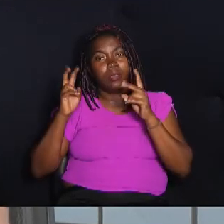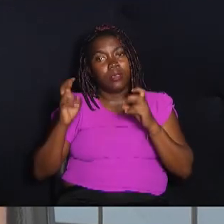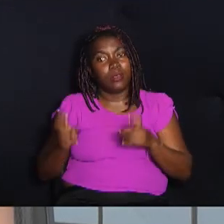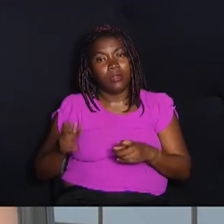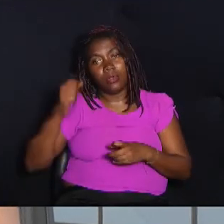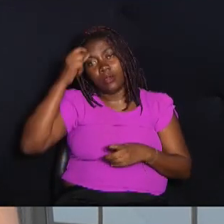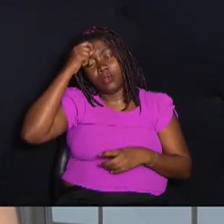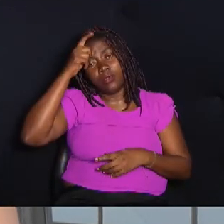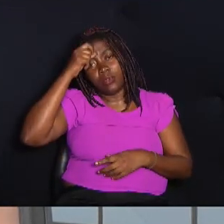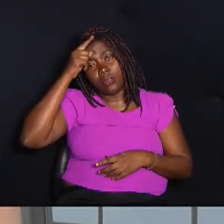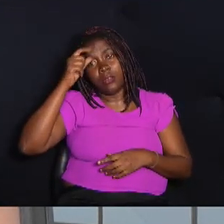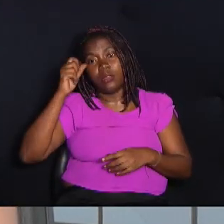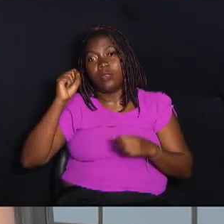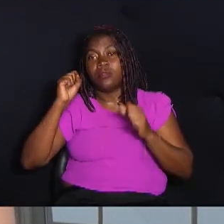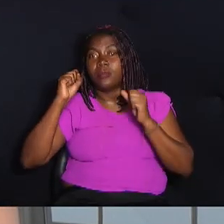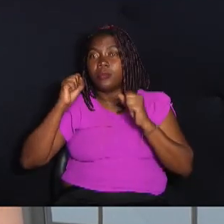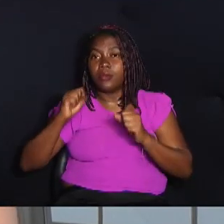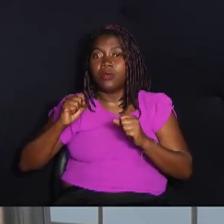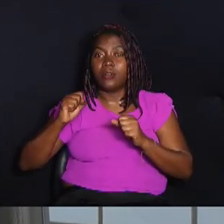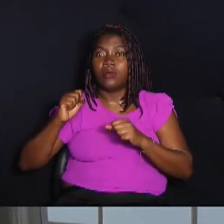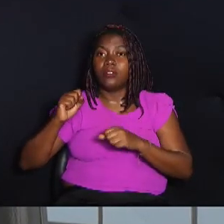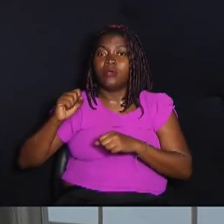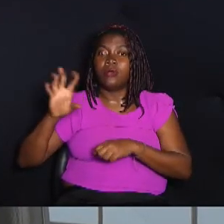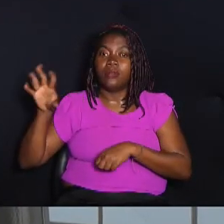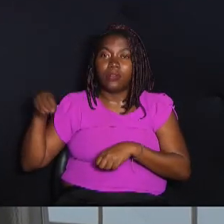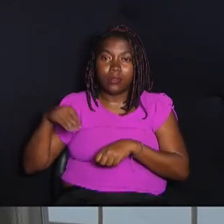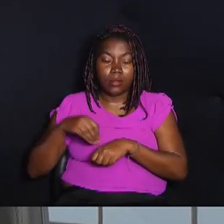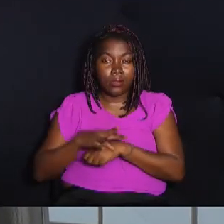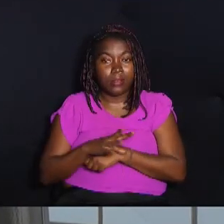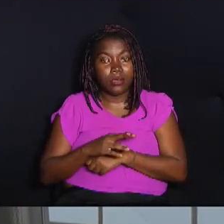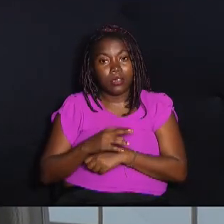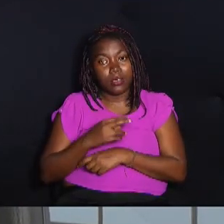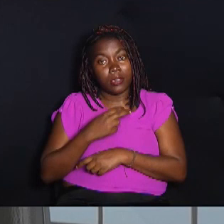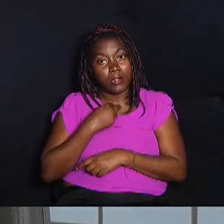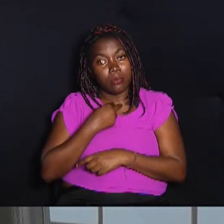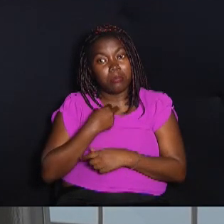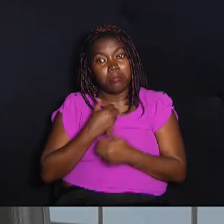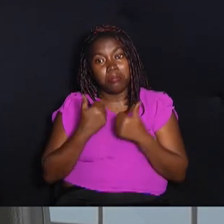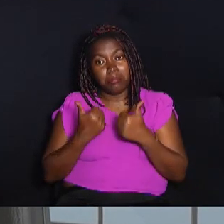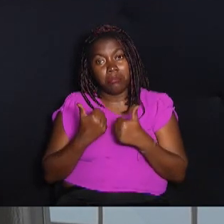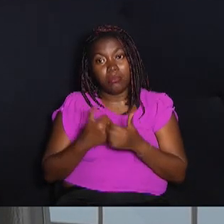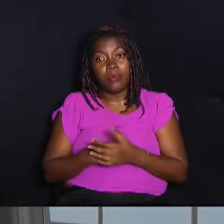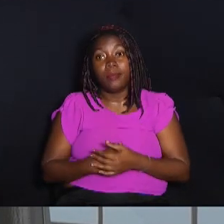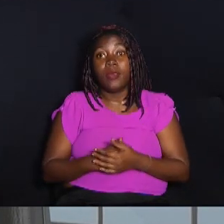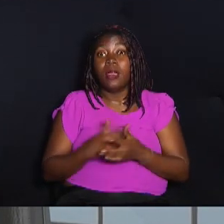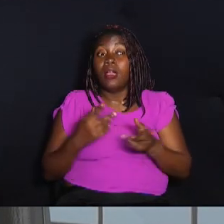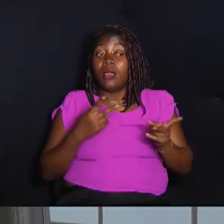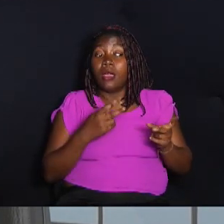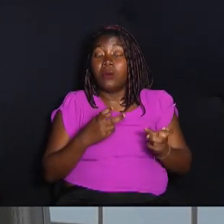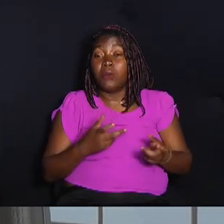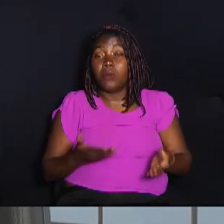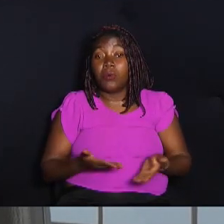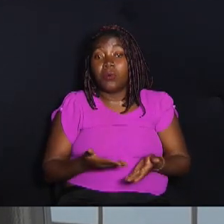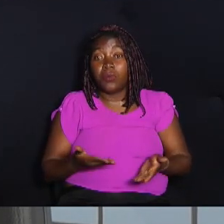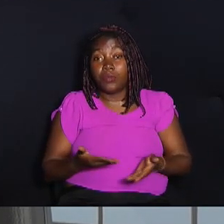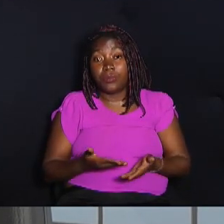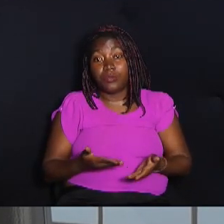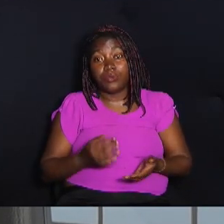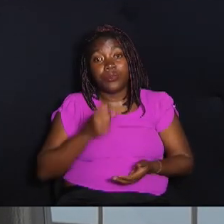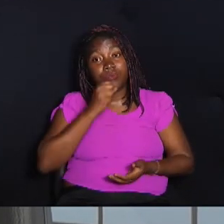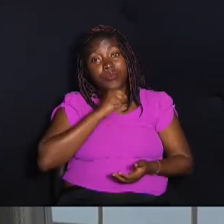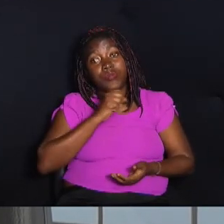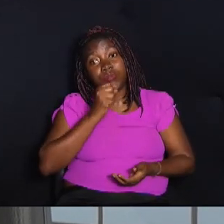que possam trazer uma ocupação satisfatória. O que a gente percebe hoje é os idosos